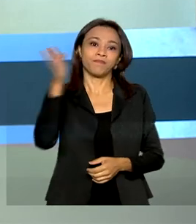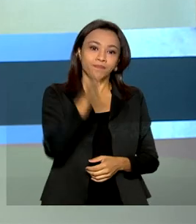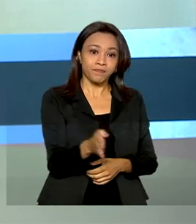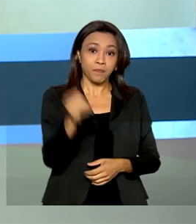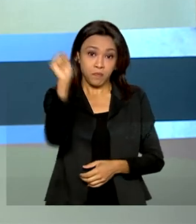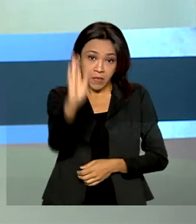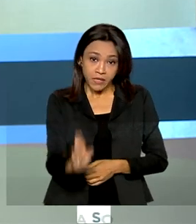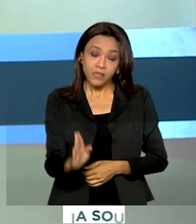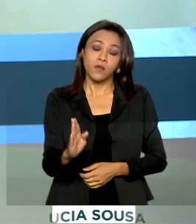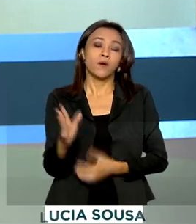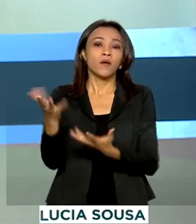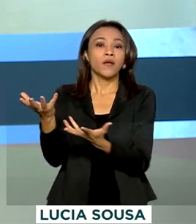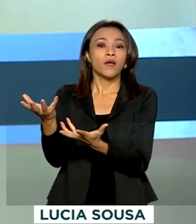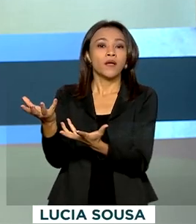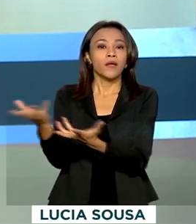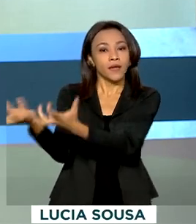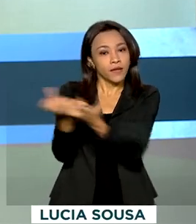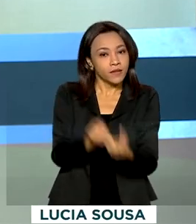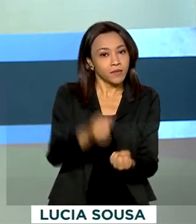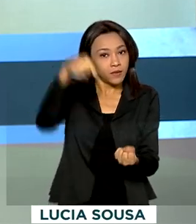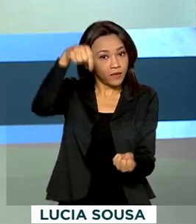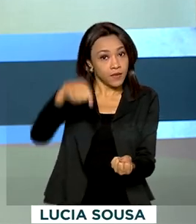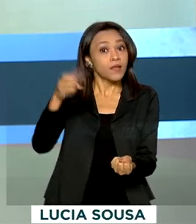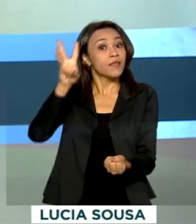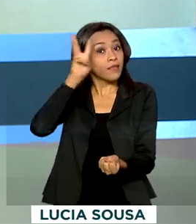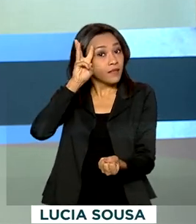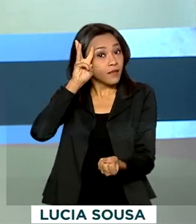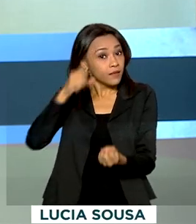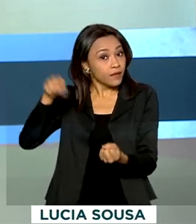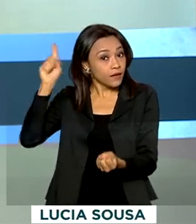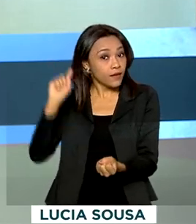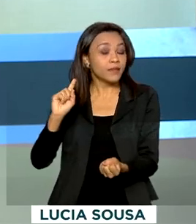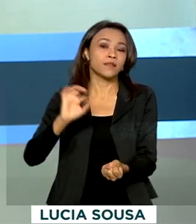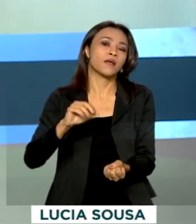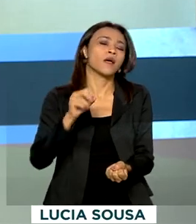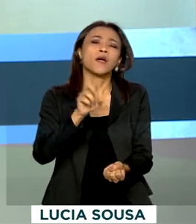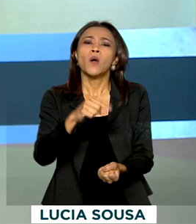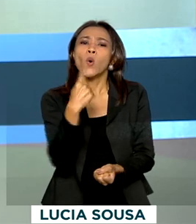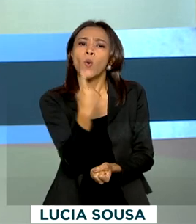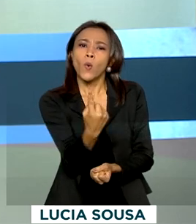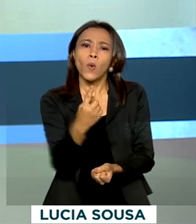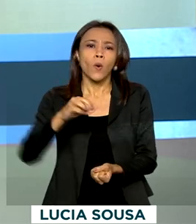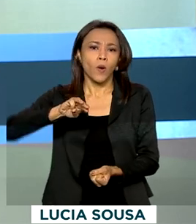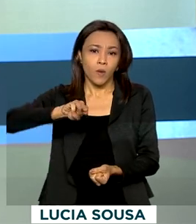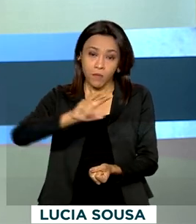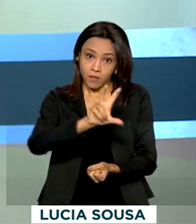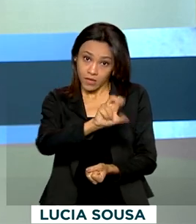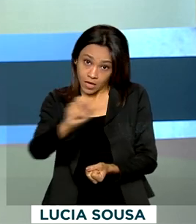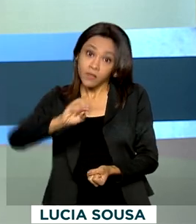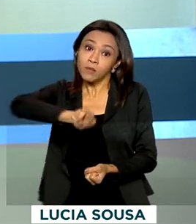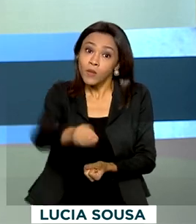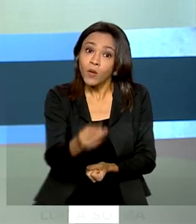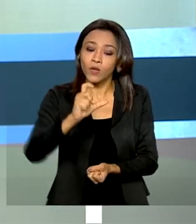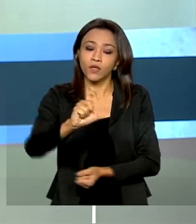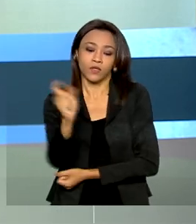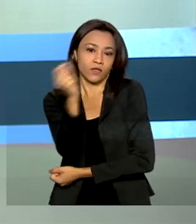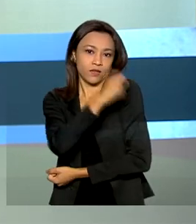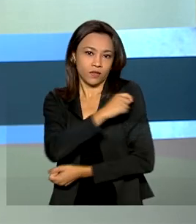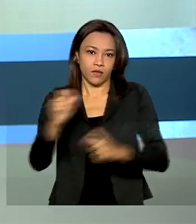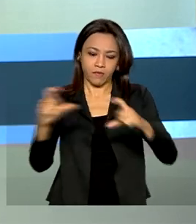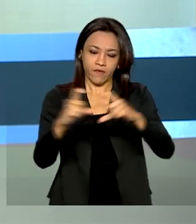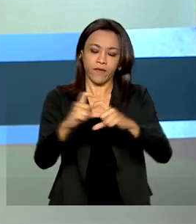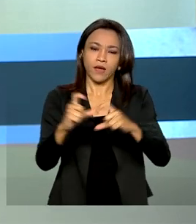o Brasil recebeu honesto até nesta terça-feira mais de meio milhão de doses da vacina da fazer contra o vídeo dezenove